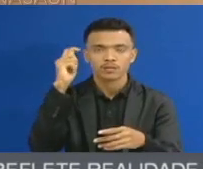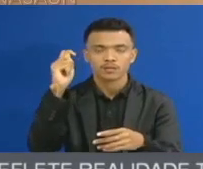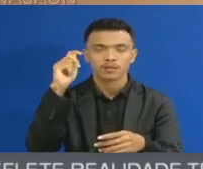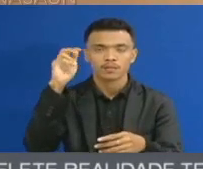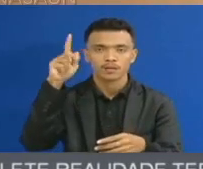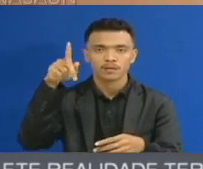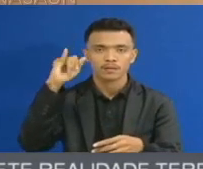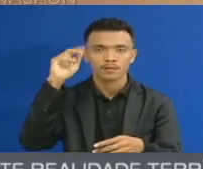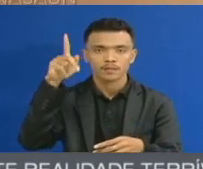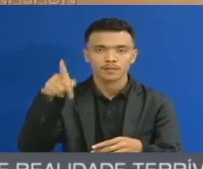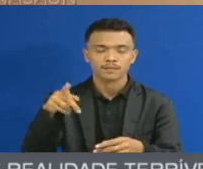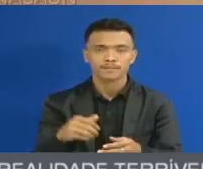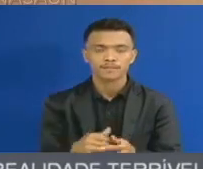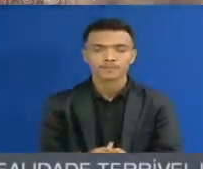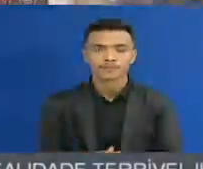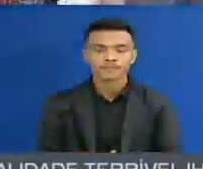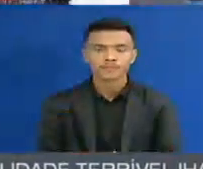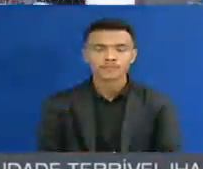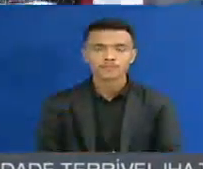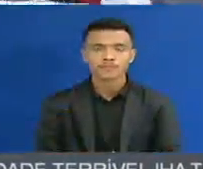Instituto Público.